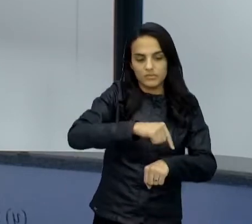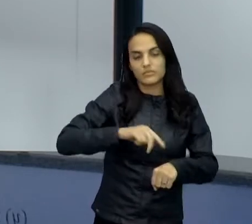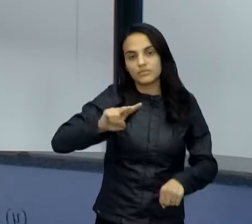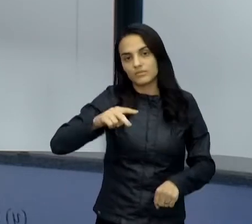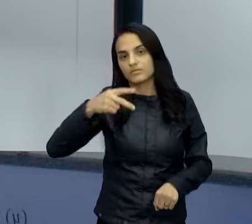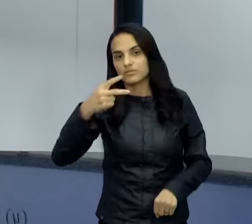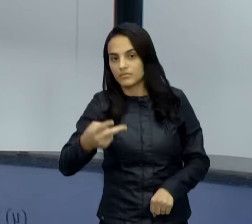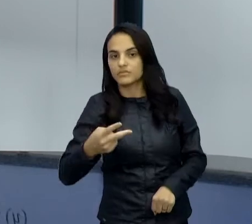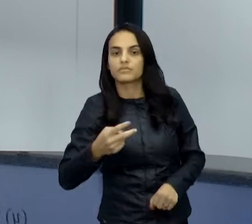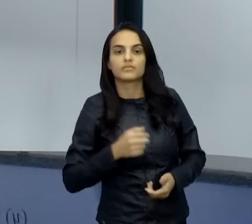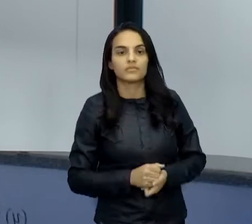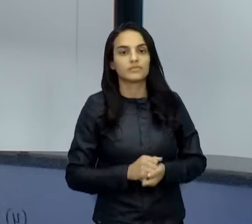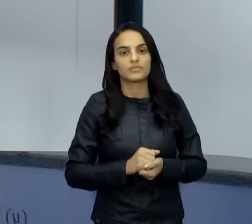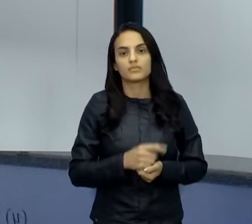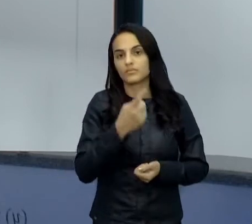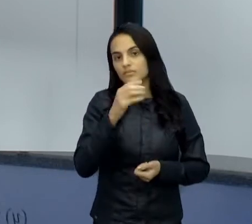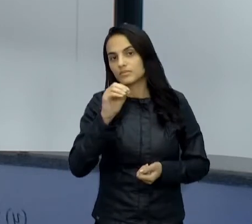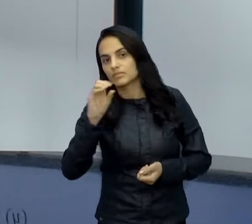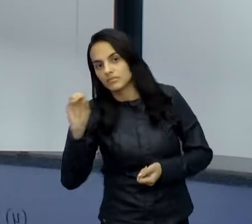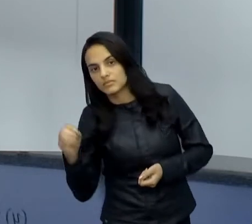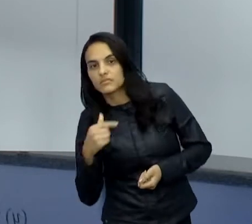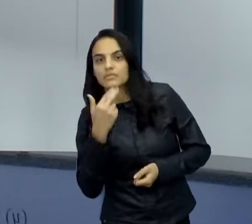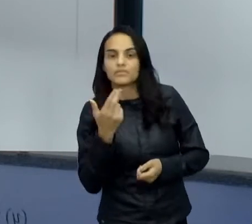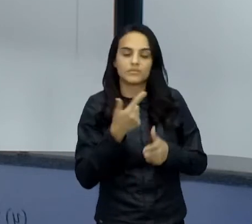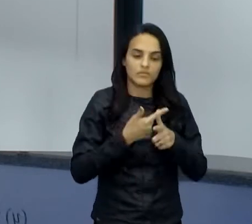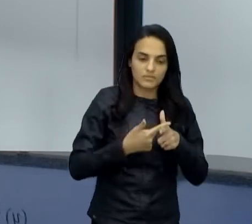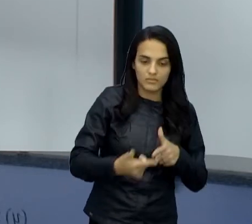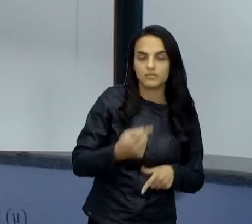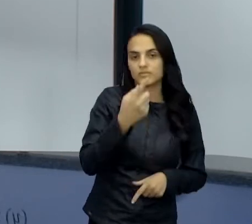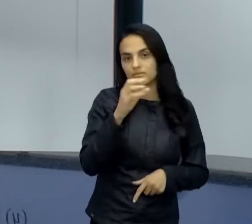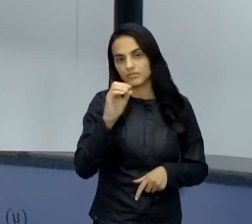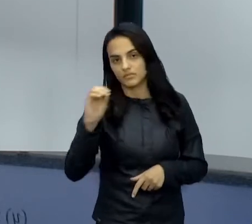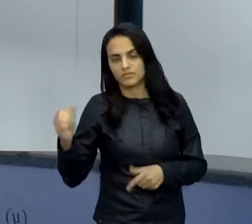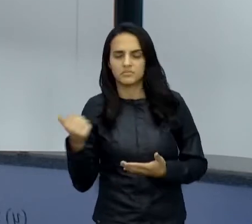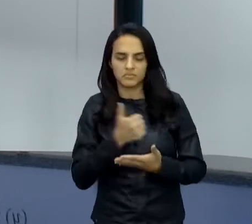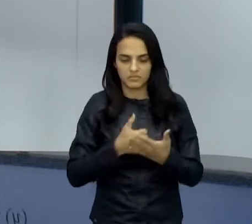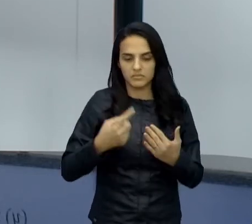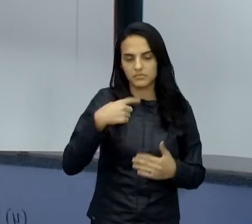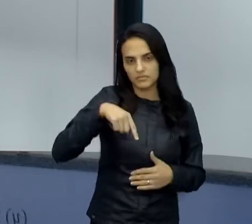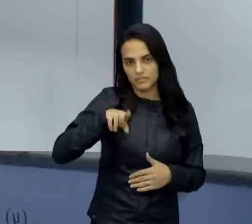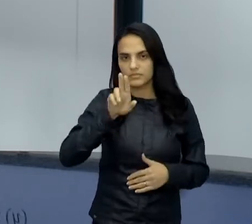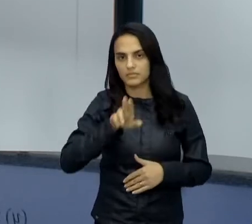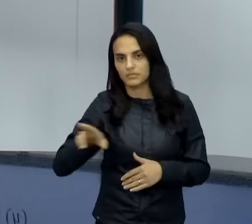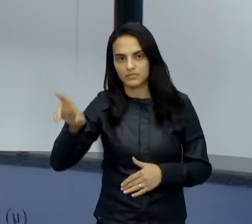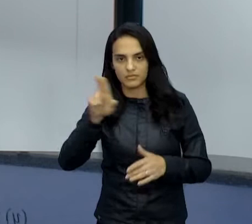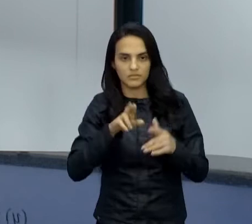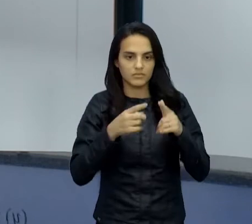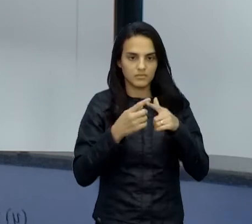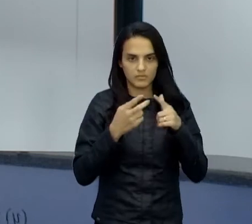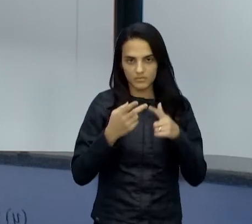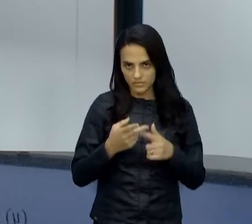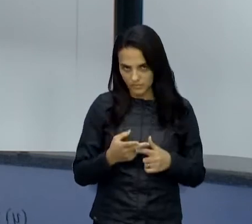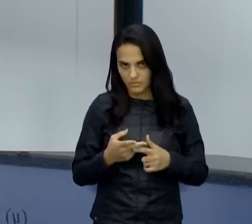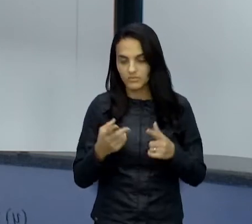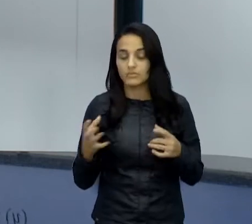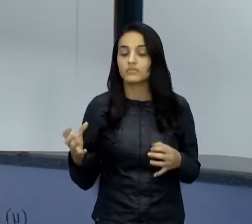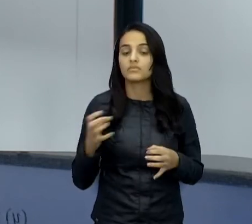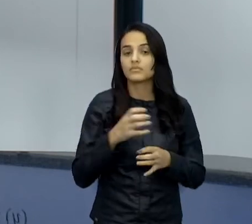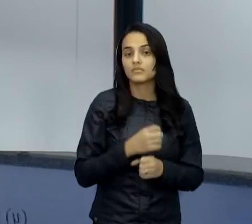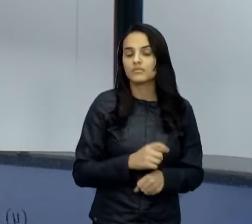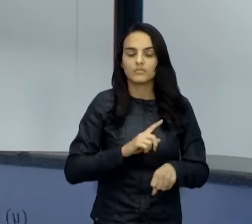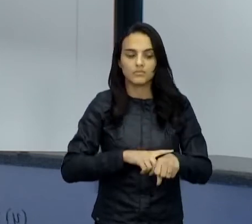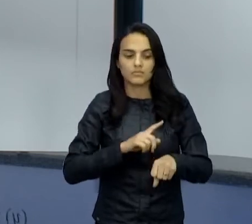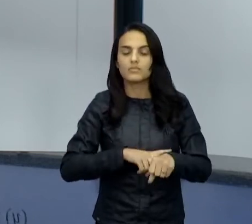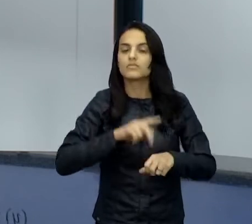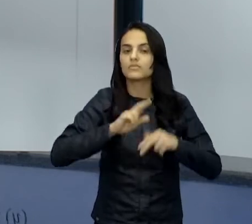1000 ou dividir por 1000, tá bom? Então, basicamente, a gente vai usar essas duas variáveis, olhar o aparelho e a potência. Quanto tempo esses aparelhos